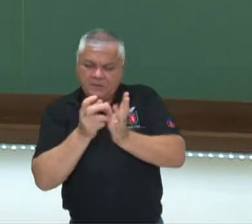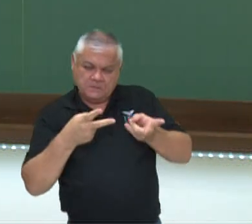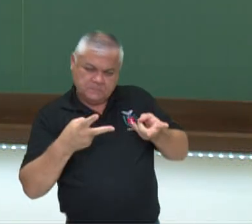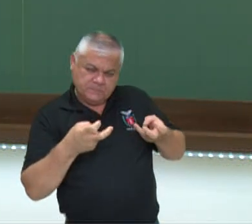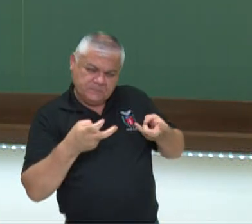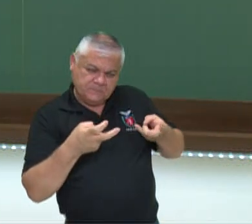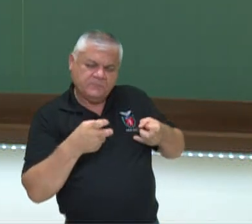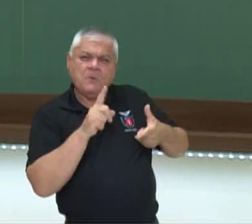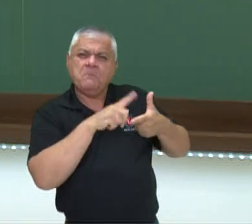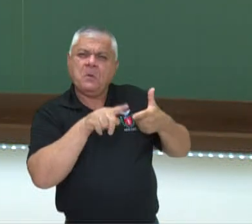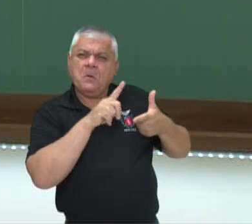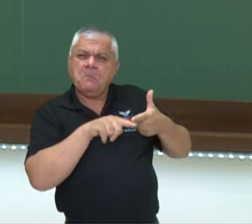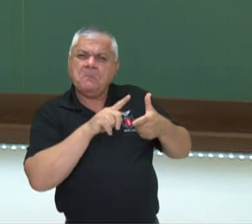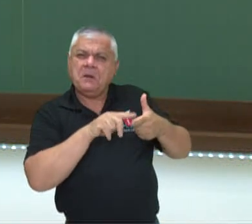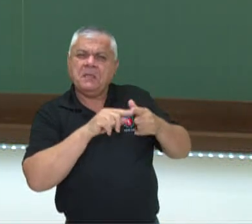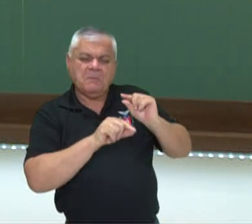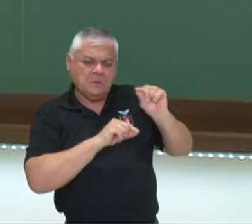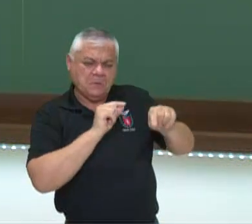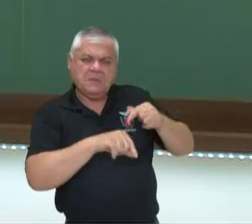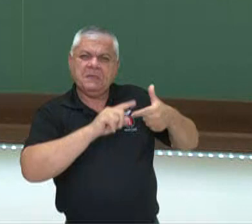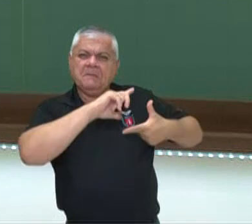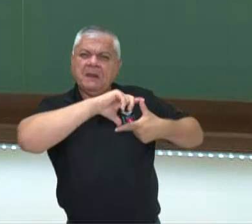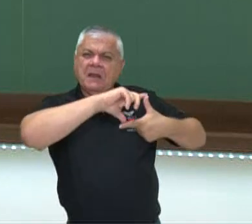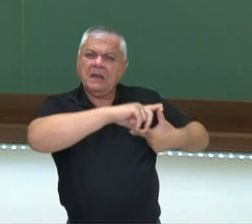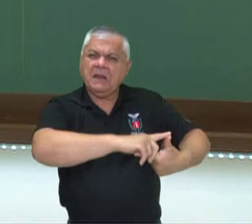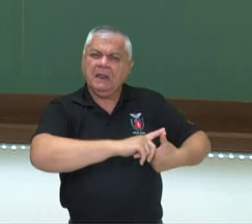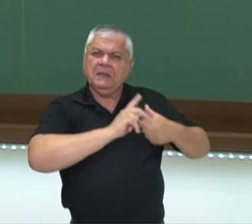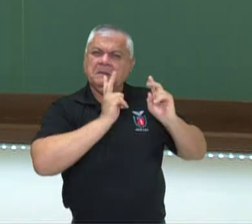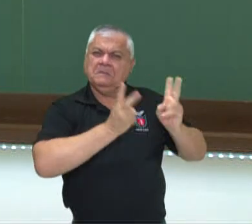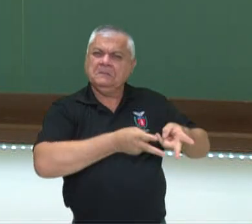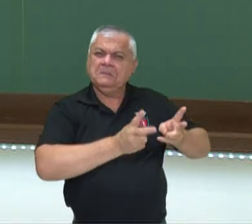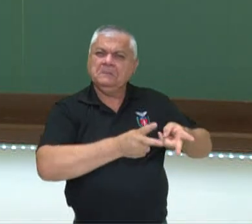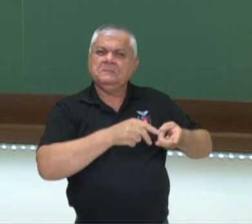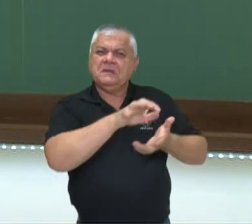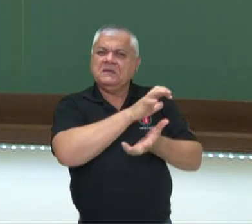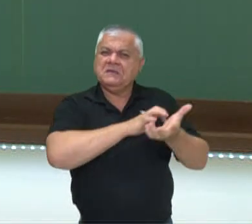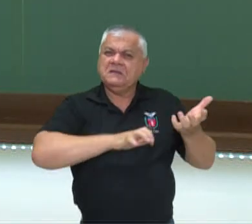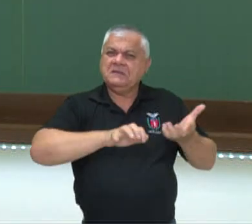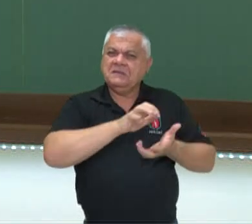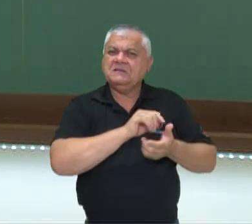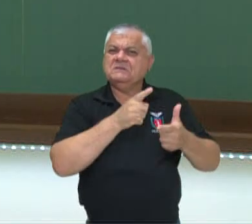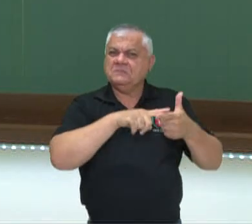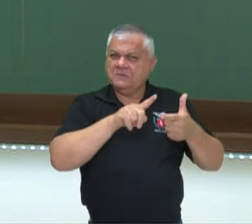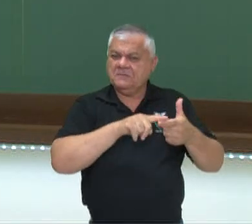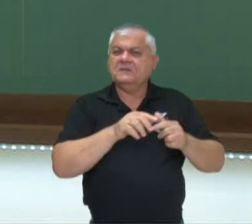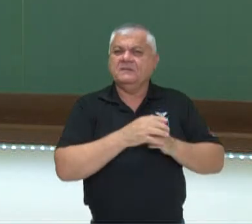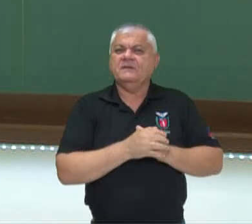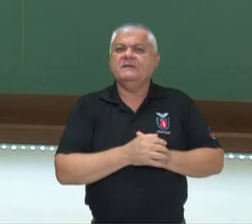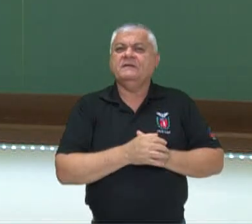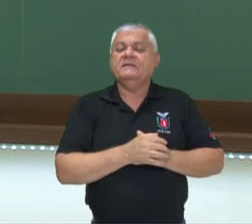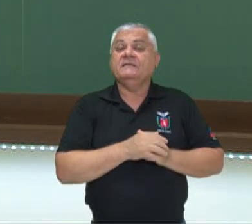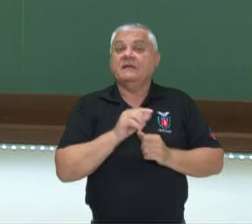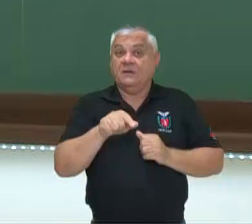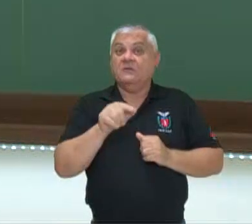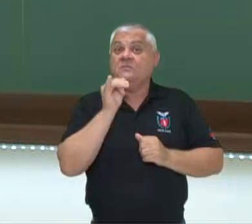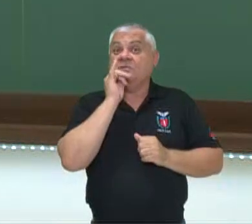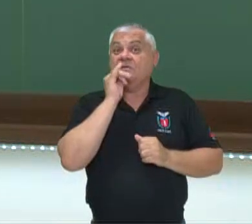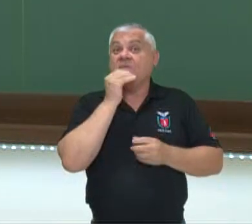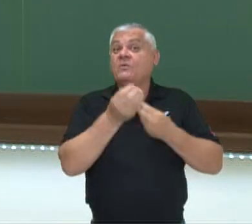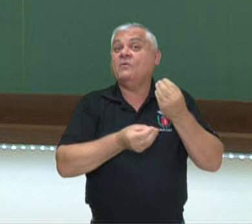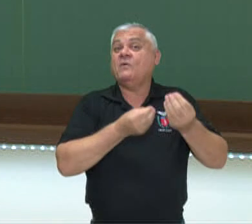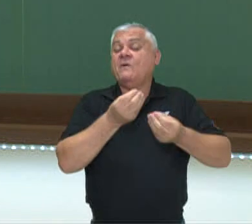lá paradigmáticos em ciência que caracterizaram a crise da ciência no século XIX, a crise da